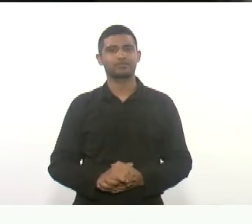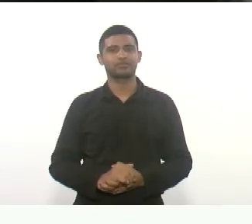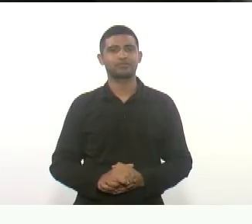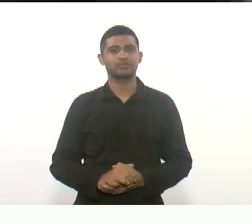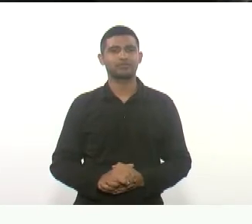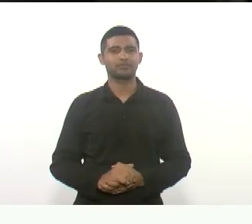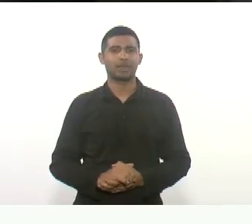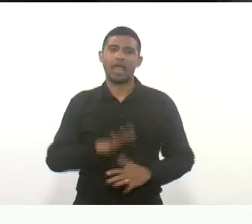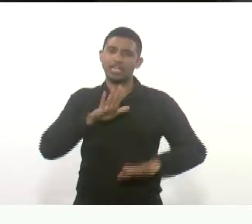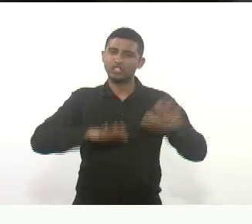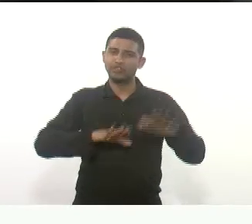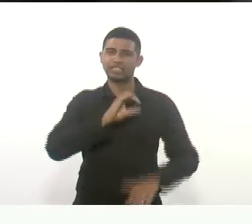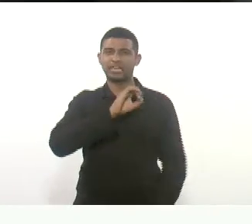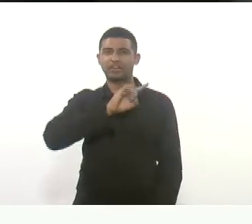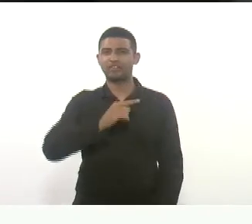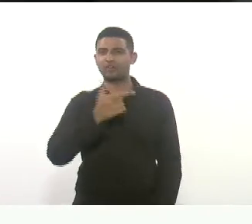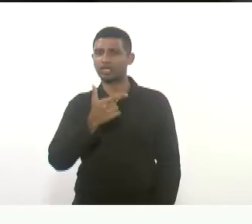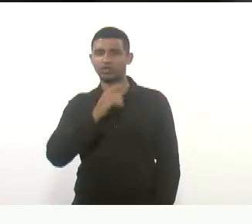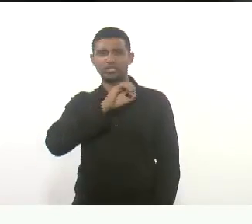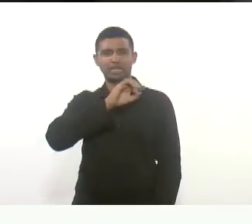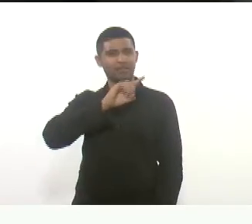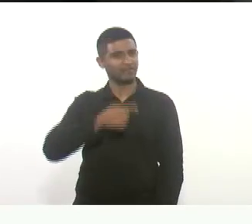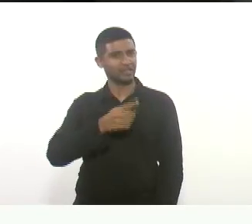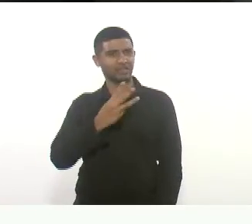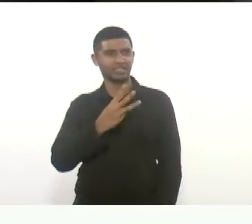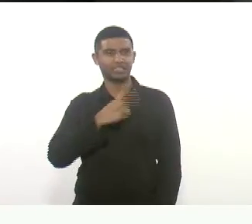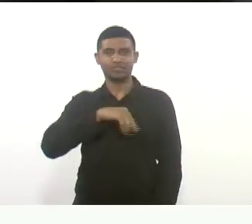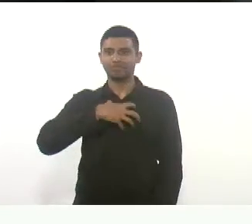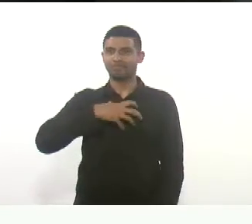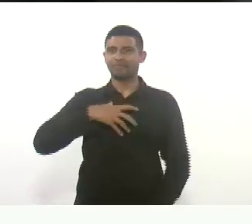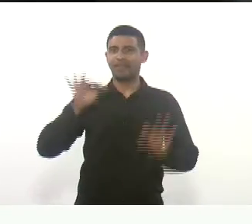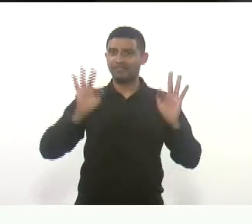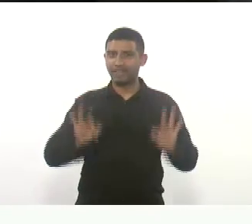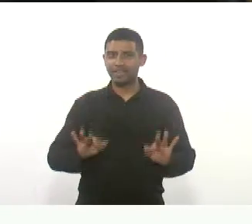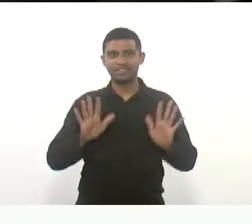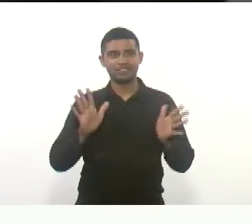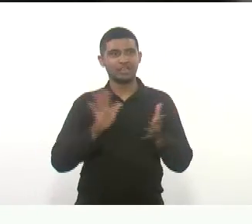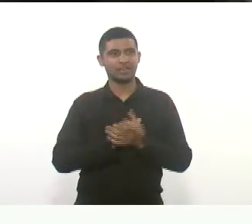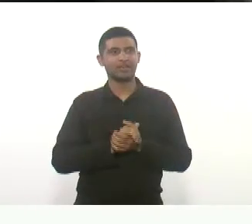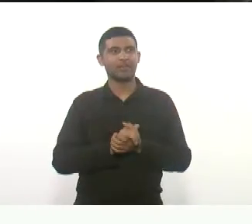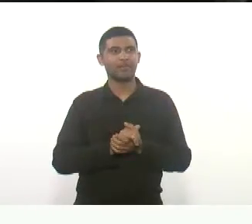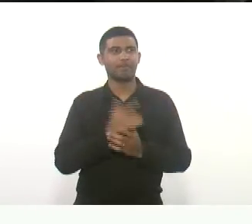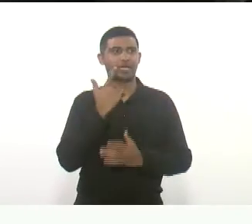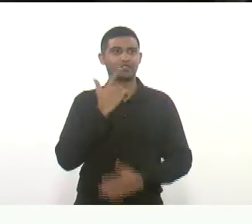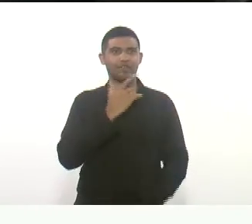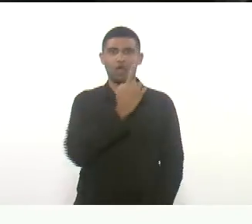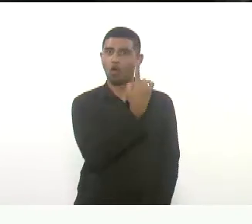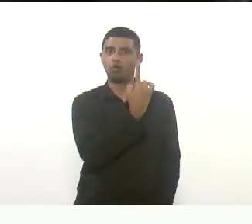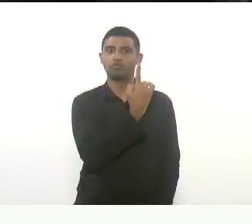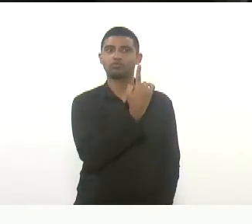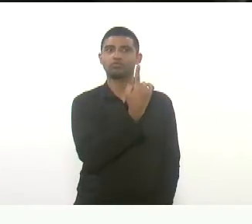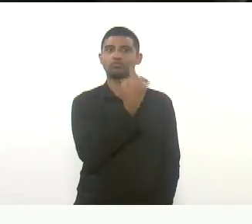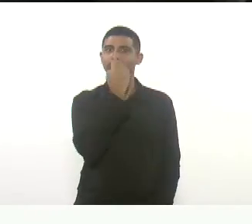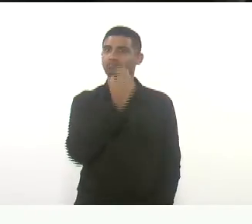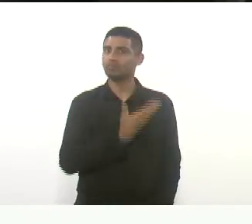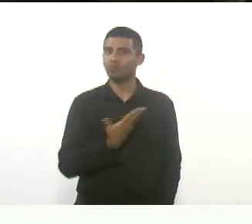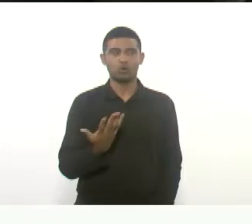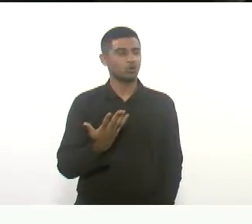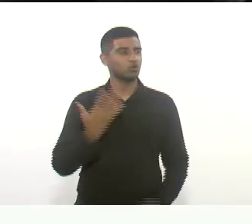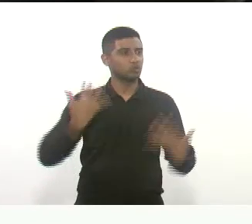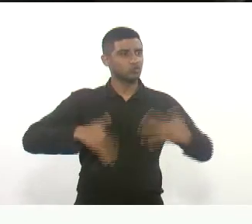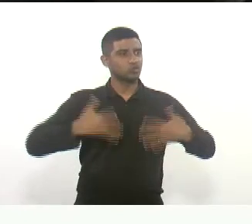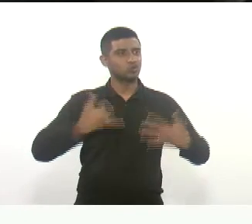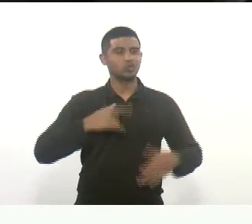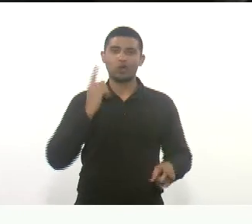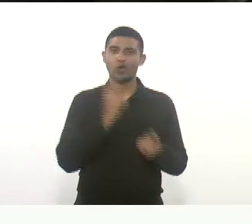são 0,2 desvio padrão, 0,3, e a gente já fica feliz. Mais de um desvio padrão é uma coisa muito rara, e é o que foi